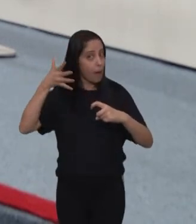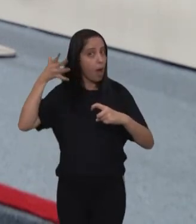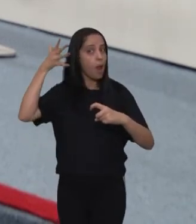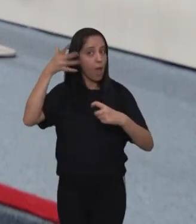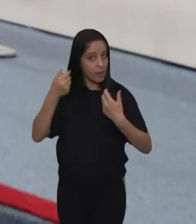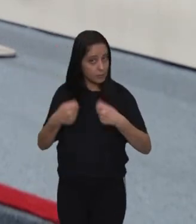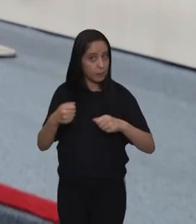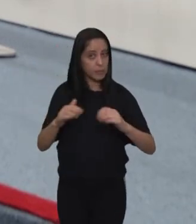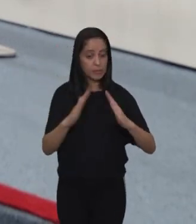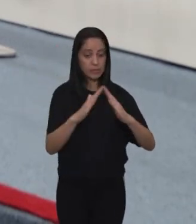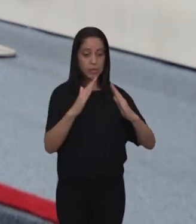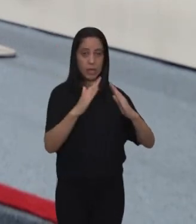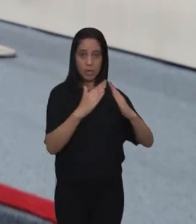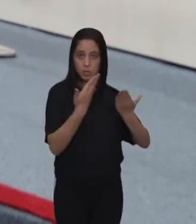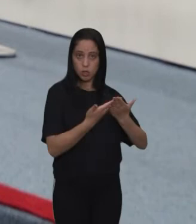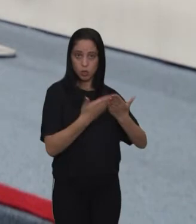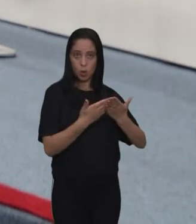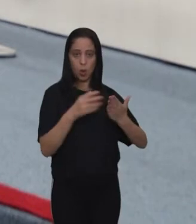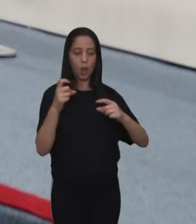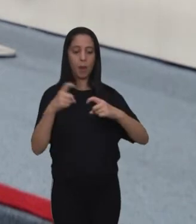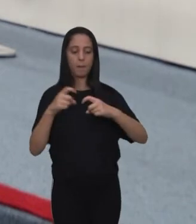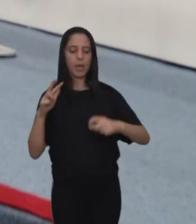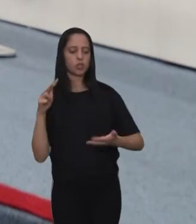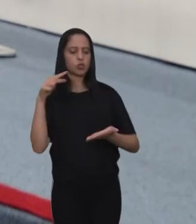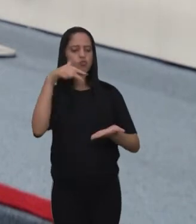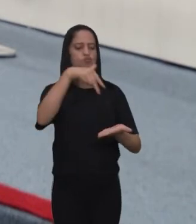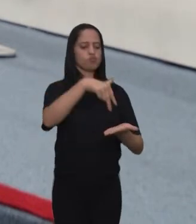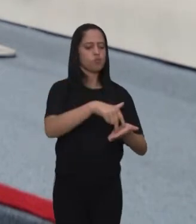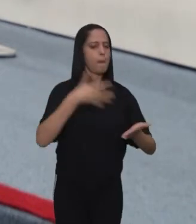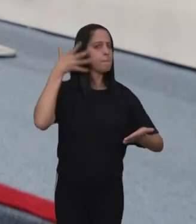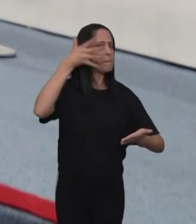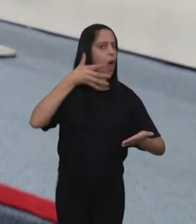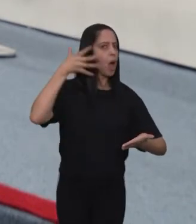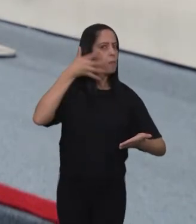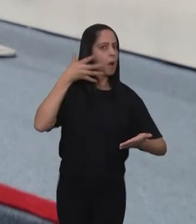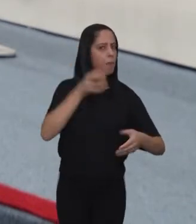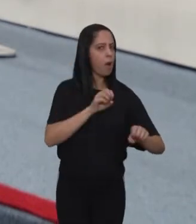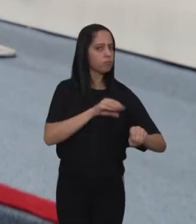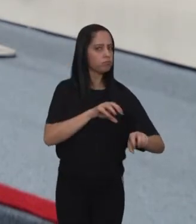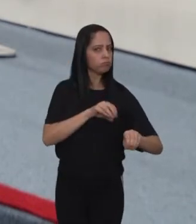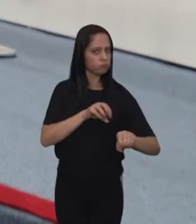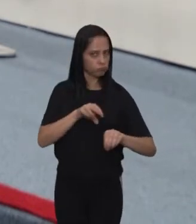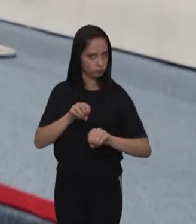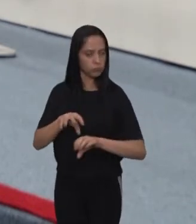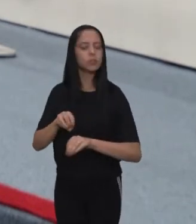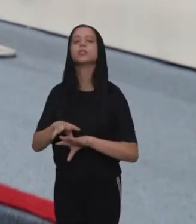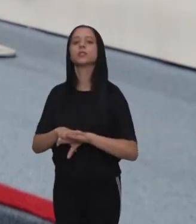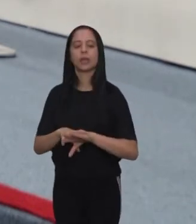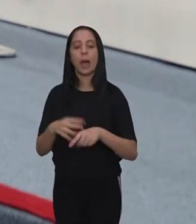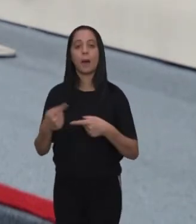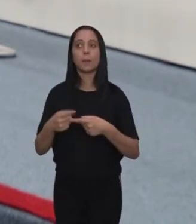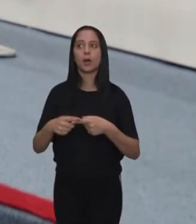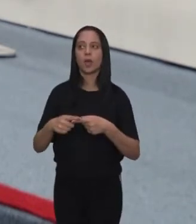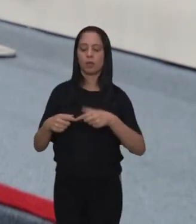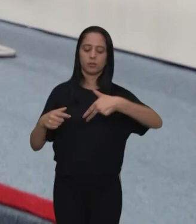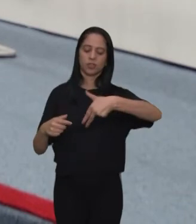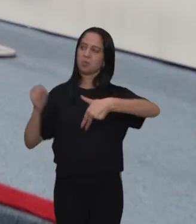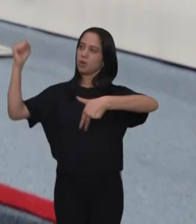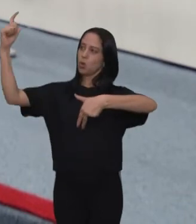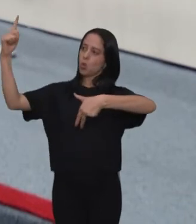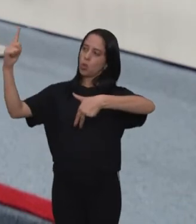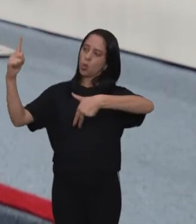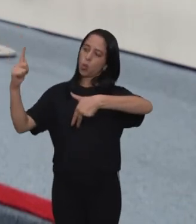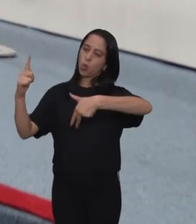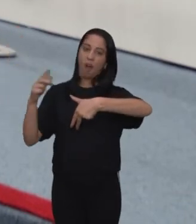palestras com médicos nas escolas para orientar os professores podem entrar as crianças quanto ao risco da exposição